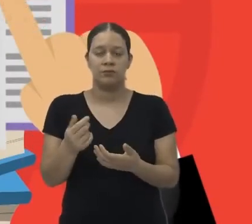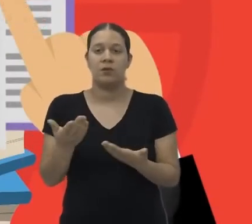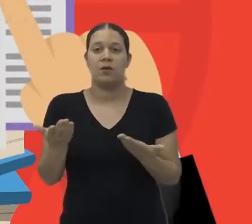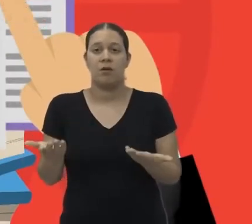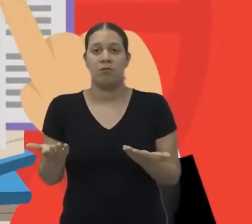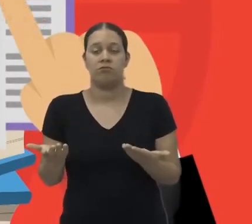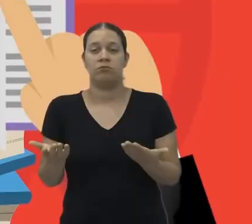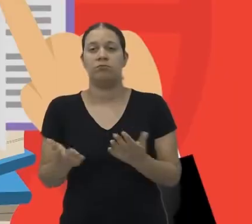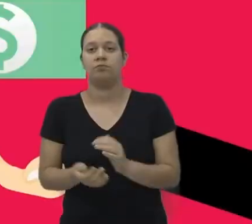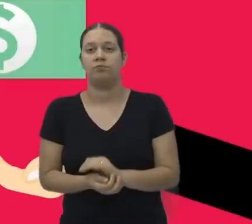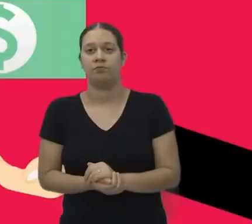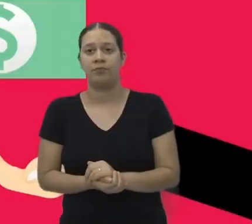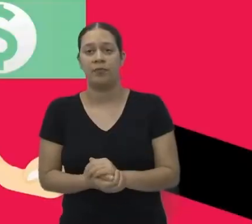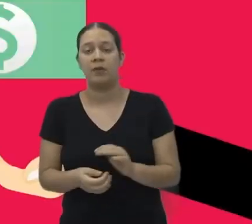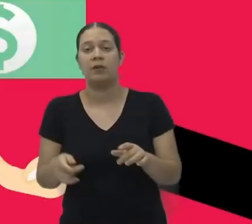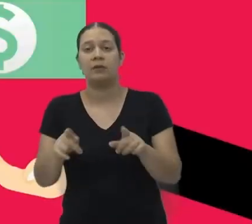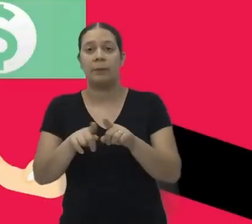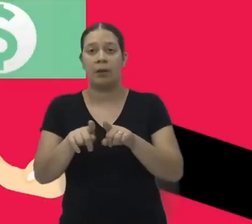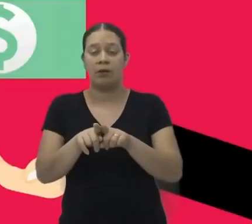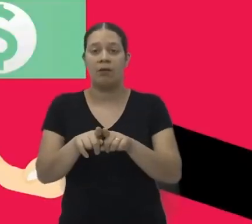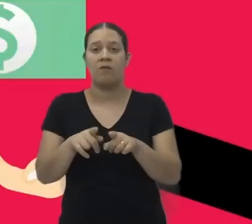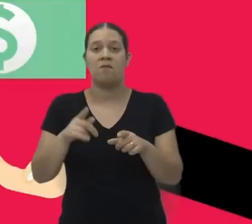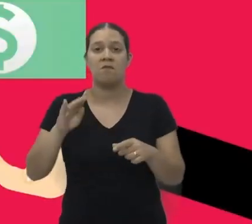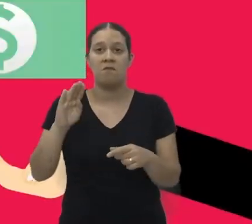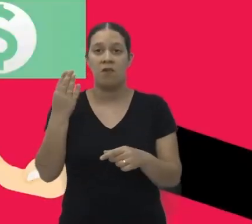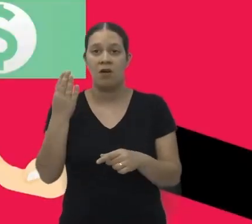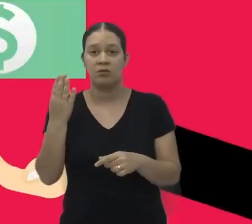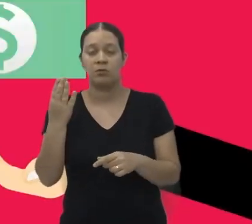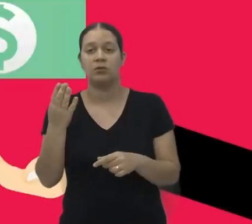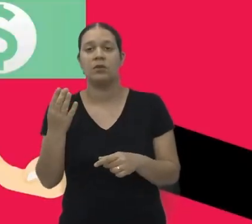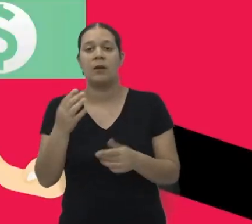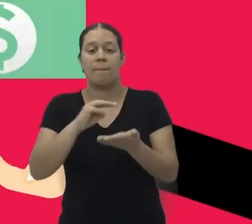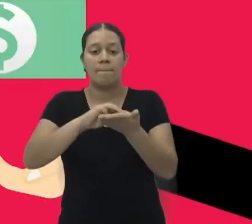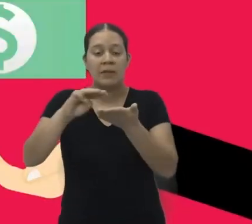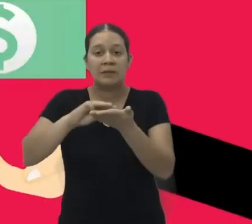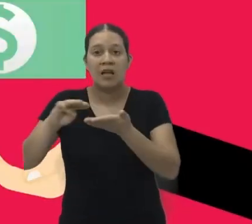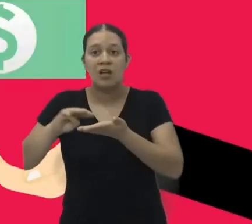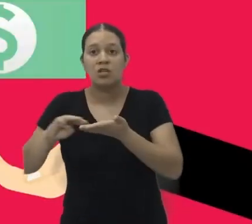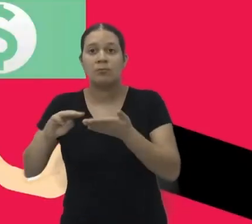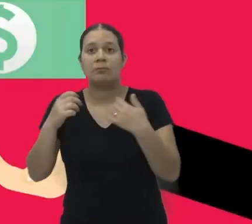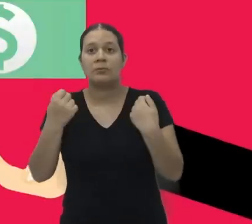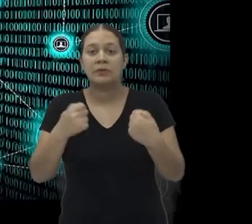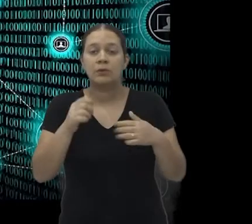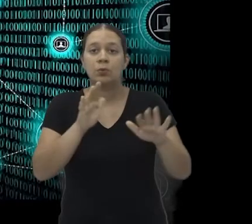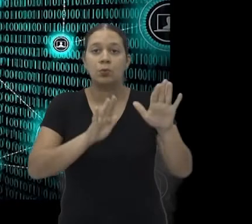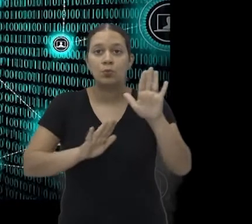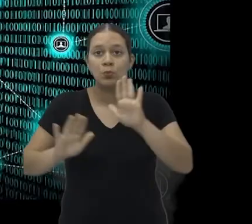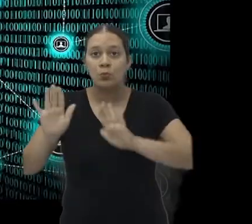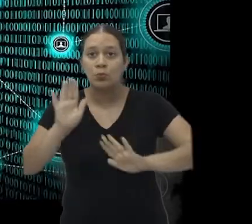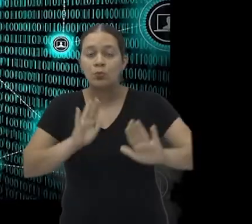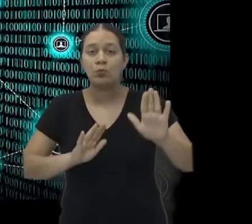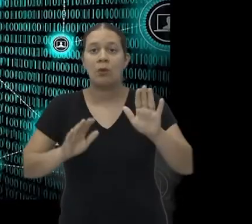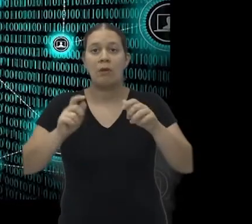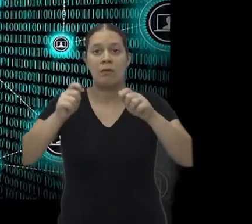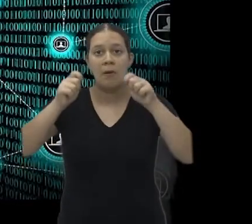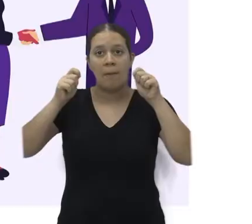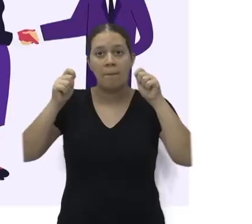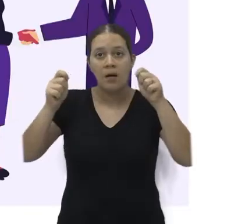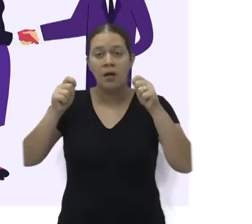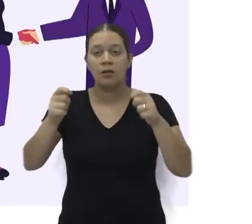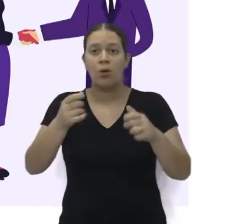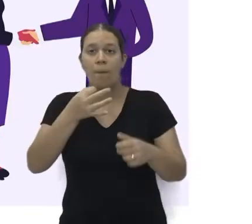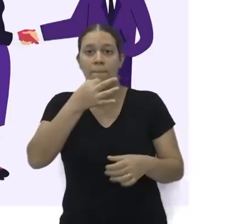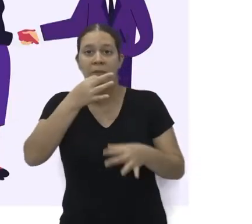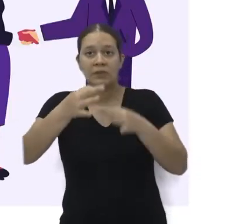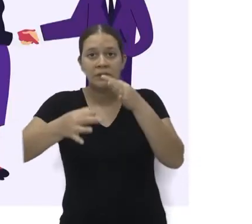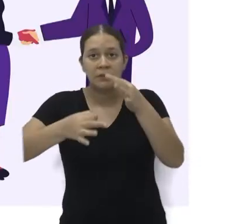montagens bem feitas. Além de notícias falsas, tem outras mensagens que devemos ter cuidado. Correntes,